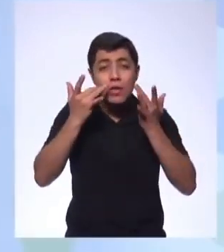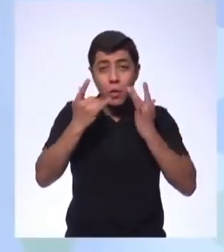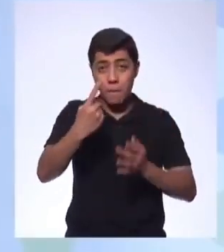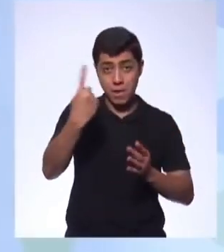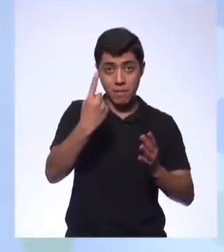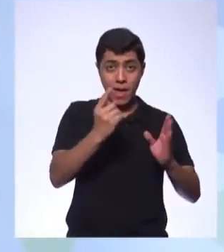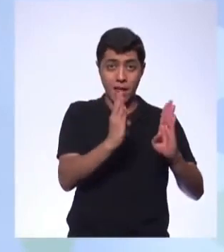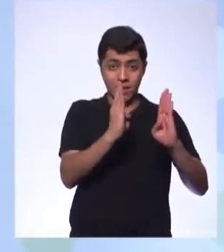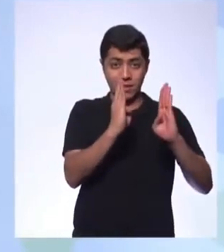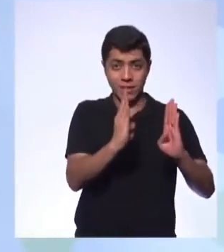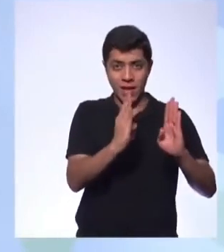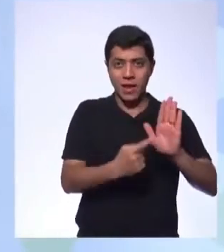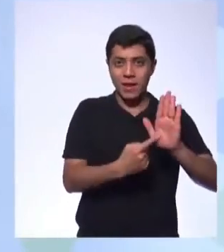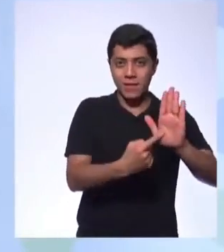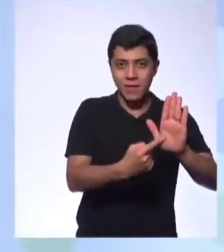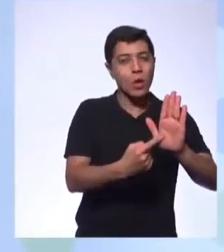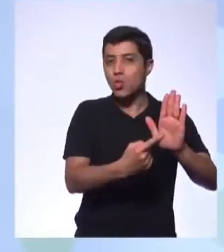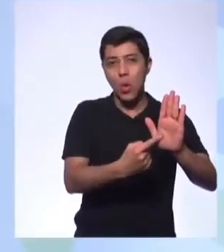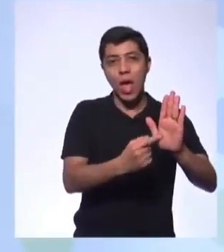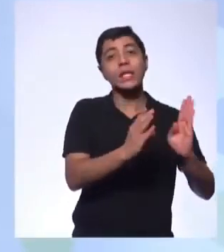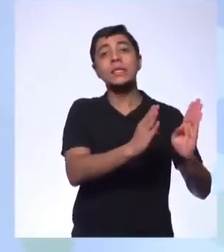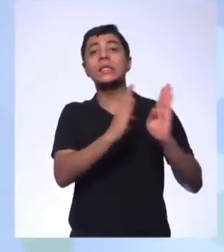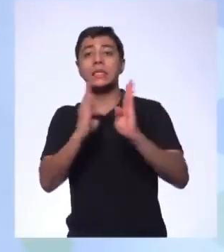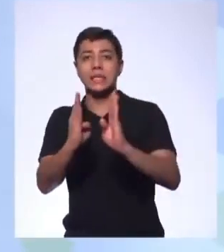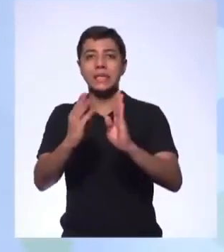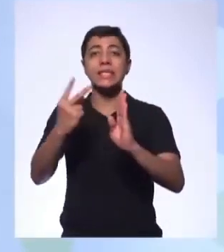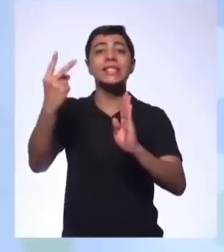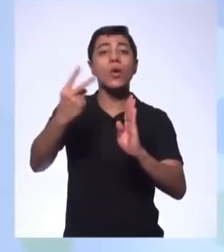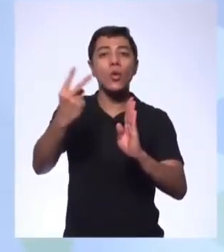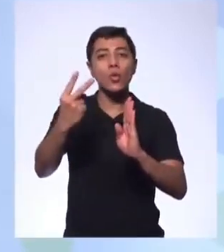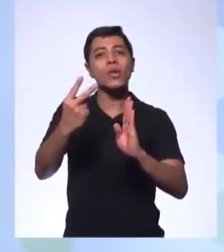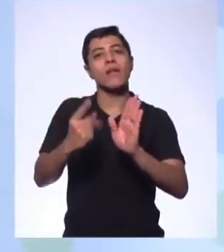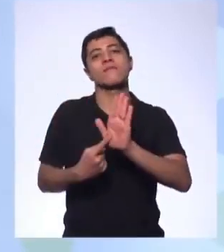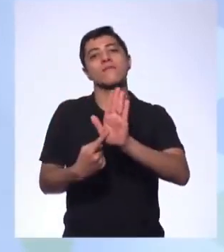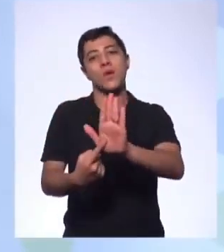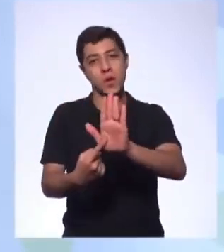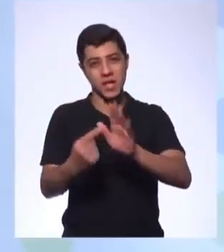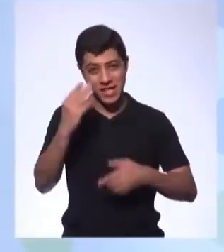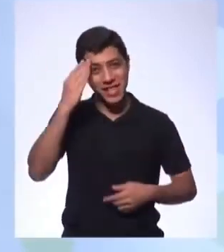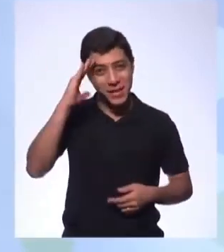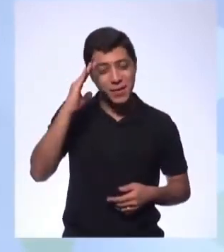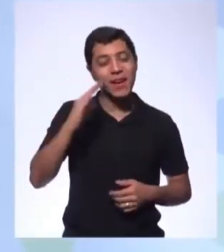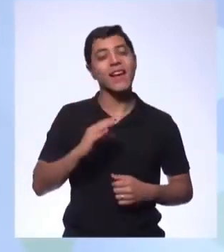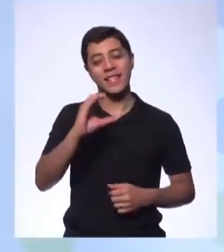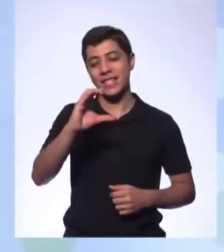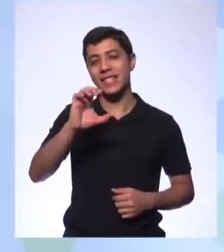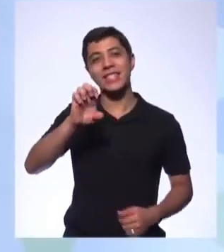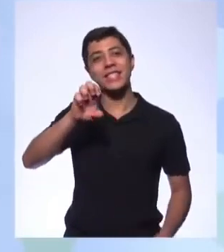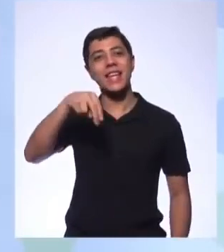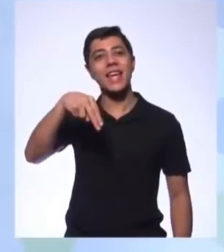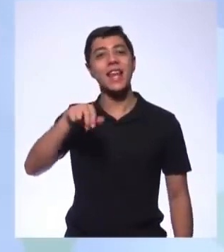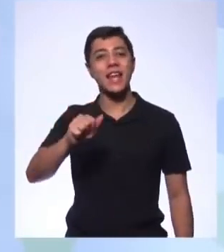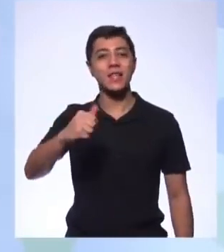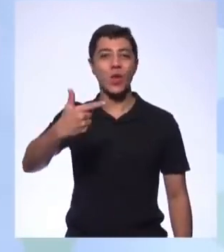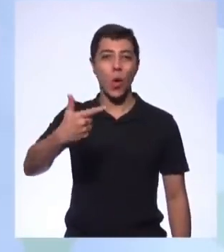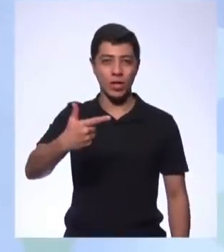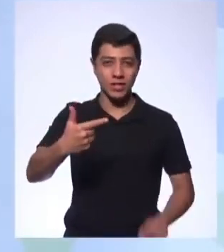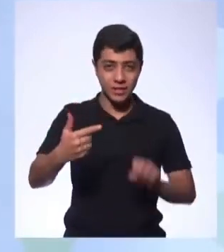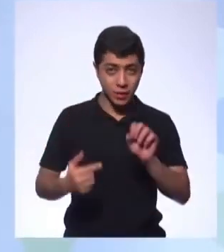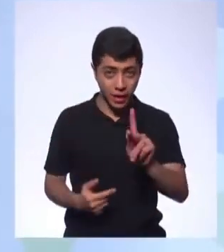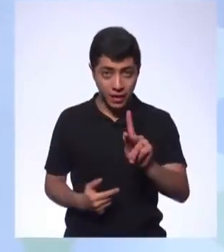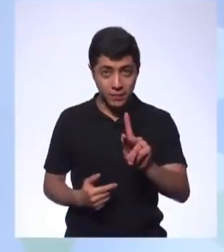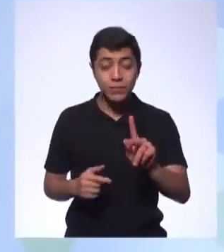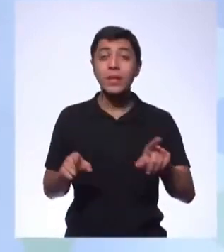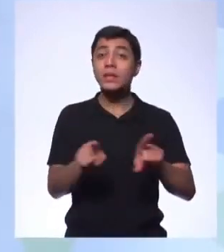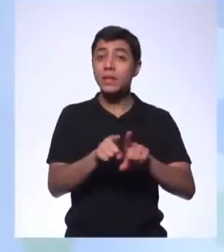1877. Estamos fazendo uma leitura dramática, tentando interpretar, né, mas assim, com o texto na mão, página 96, não esqueçam. Uma coisa muito